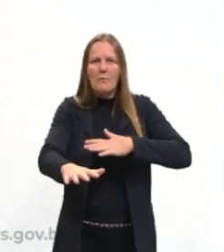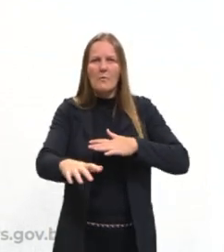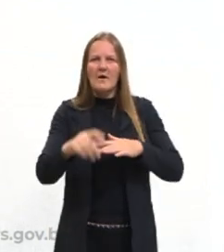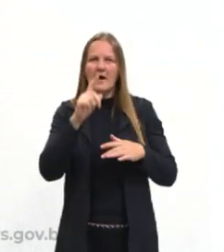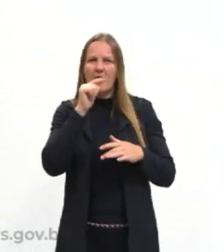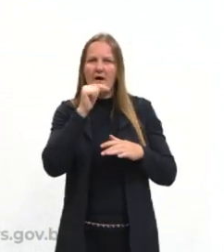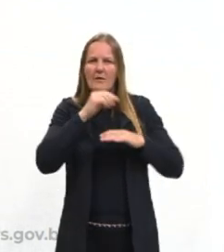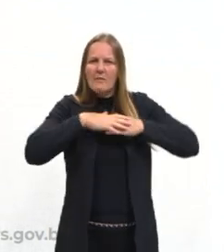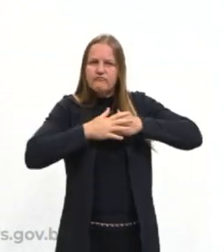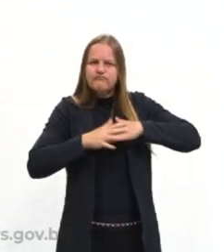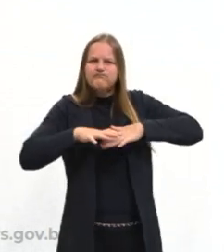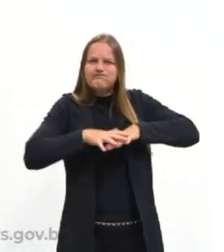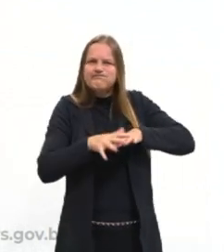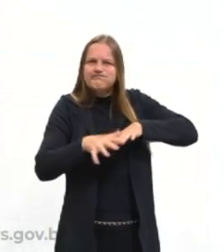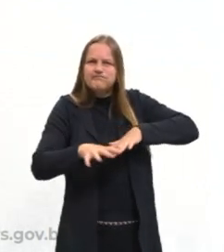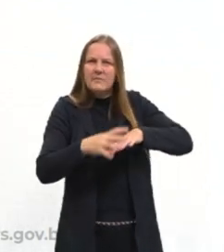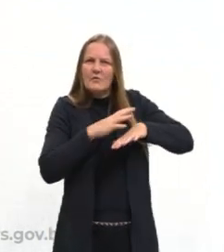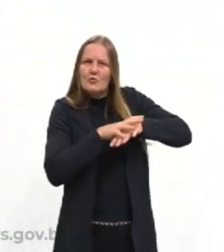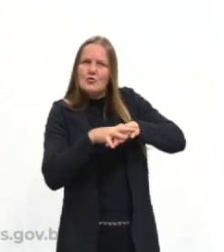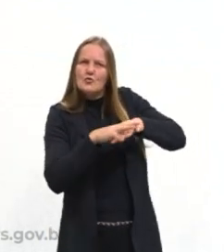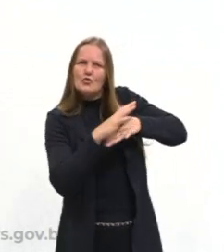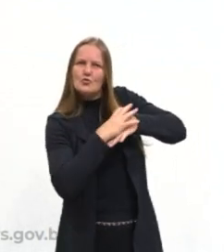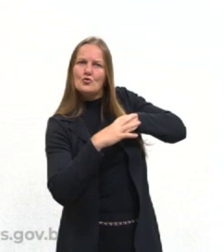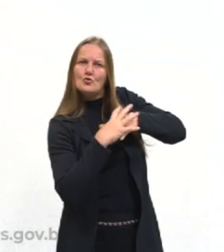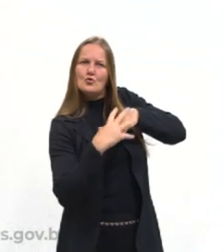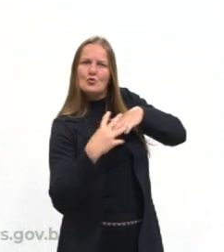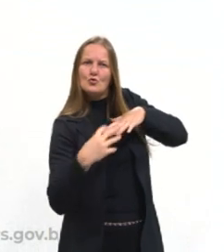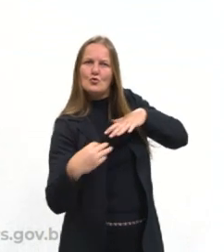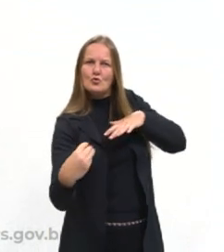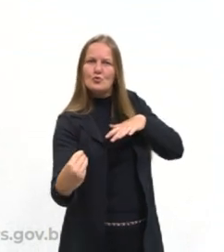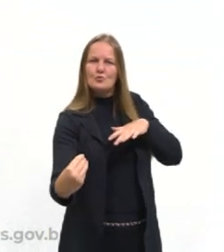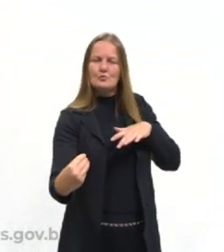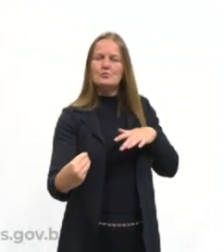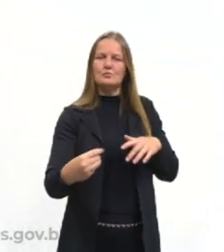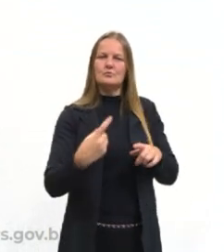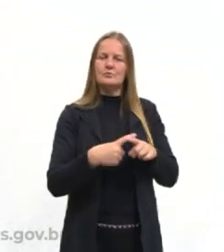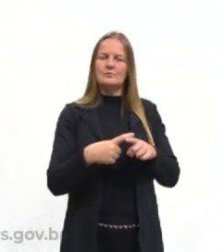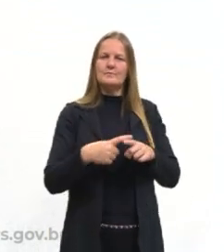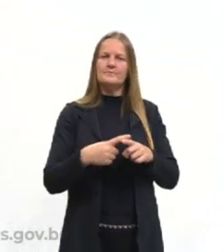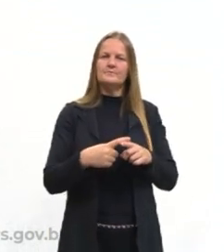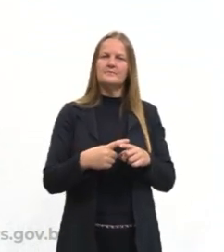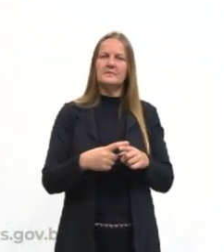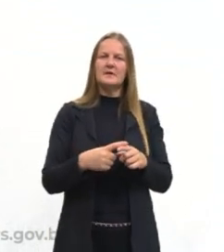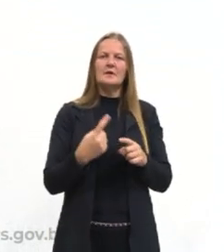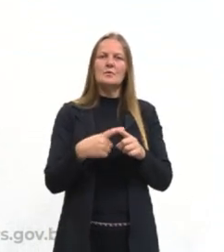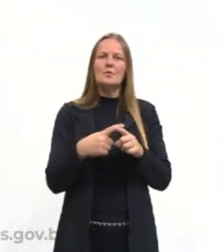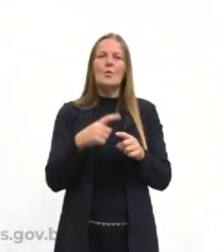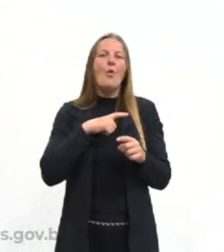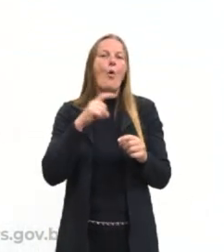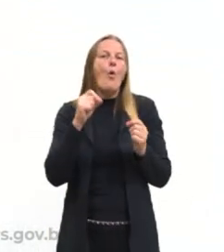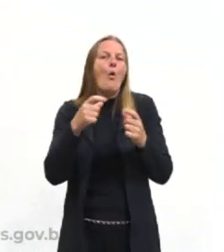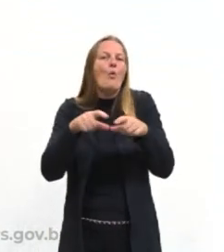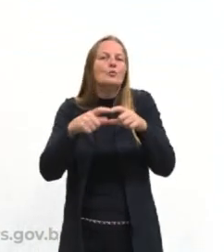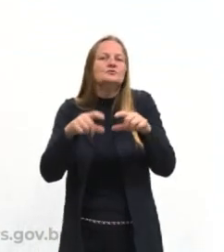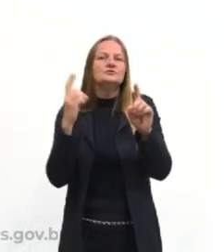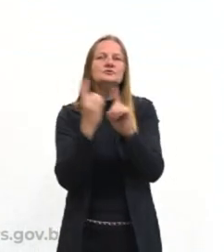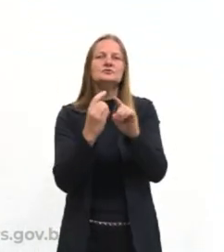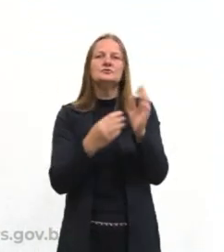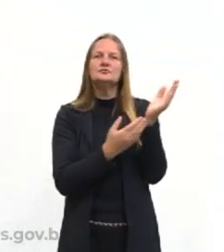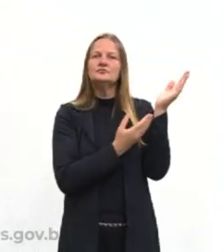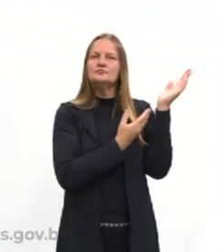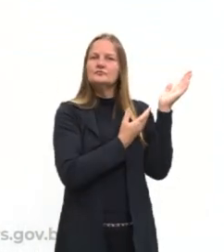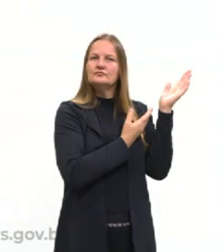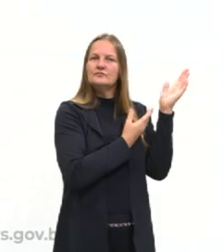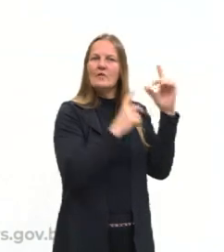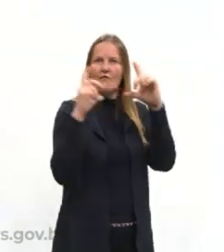do solo quando aquelas nutrientes são levados onde é que a gente vê neste Viação né grosseiramente fazendo uma relação olha aqui